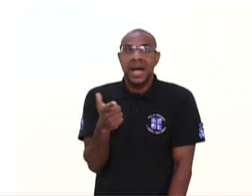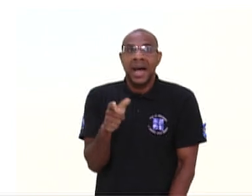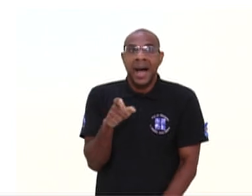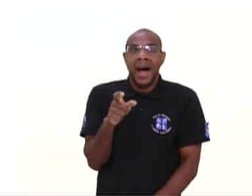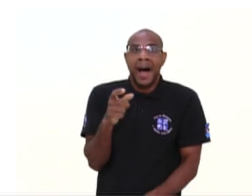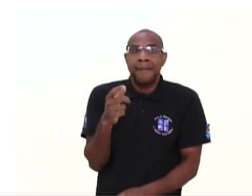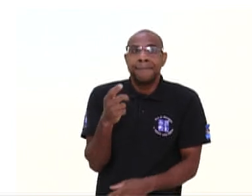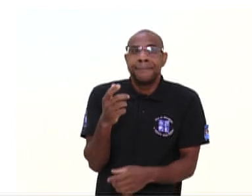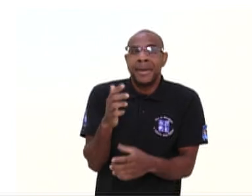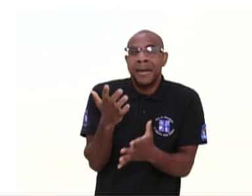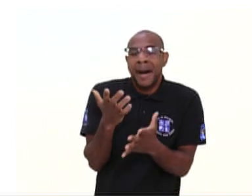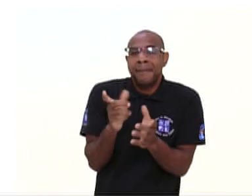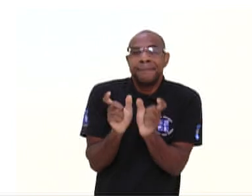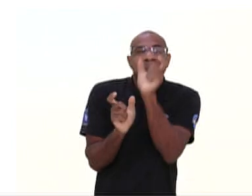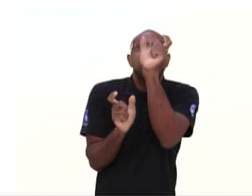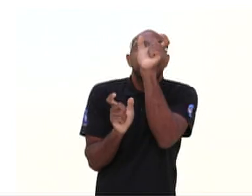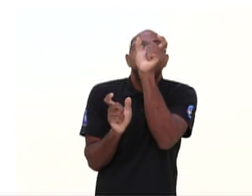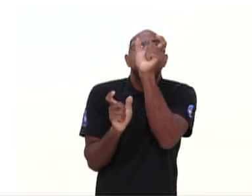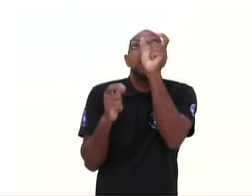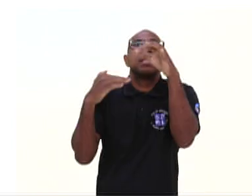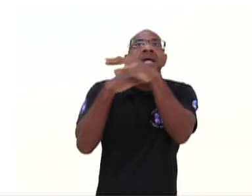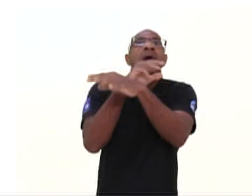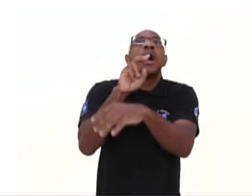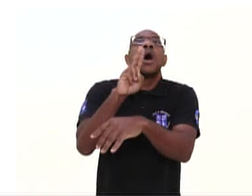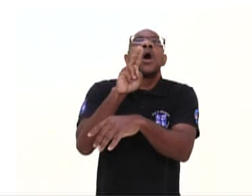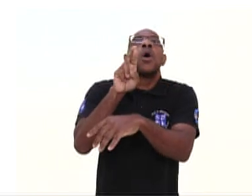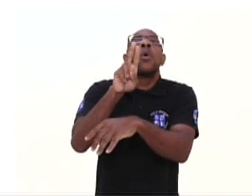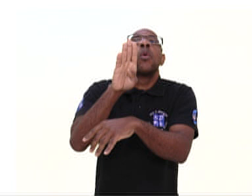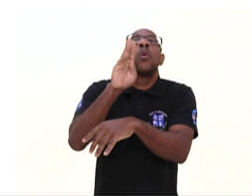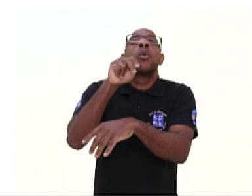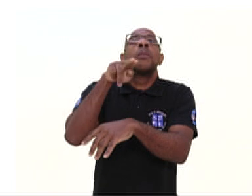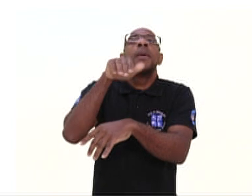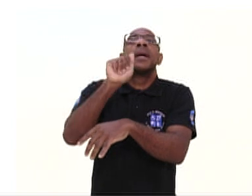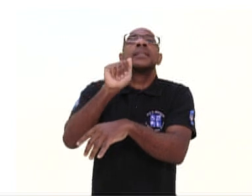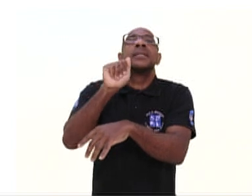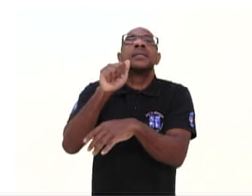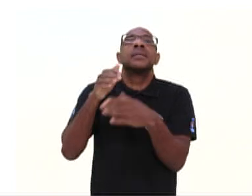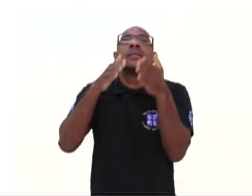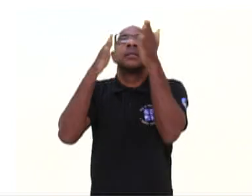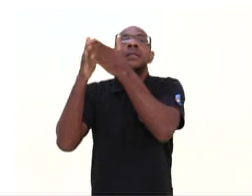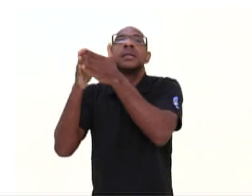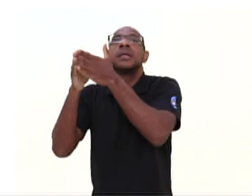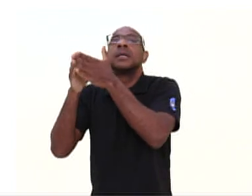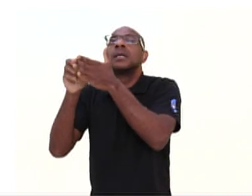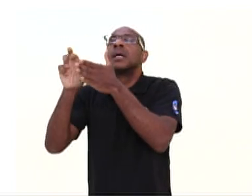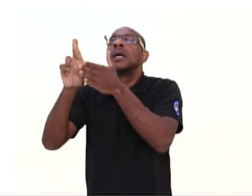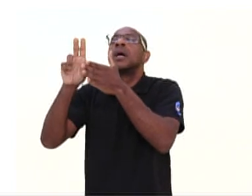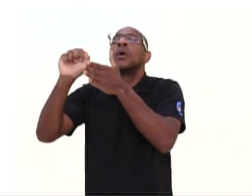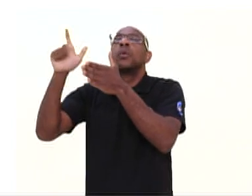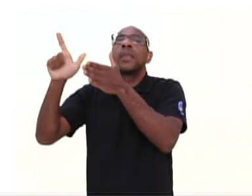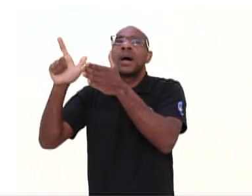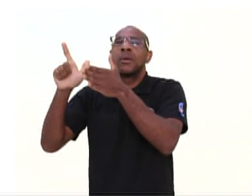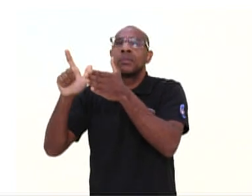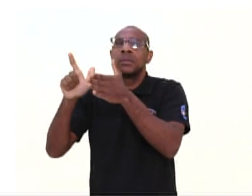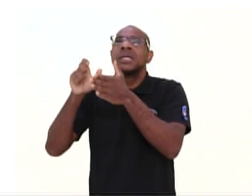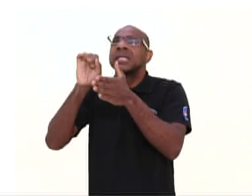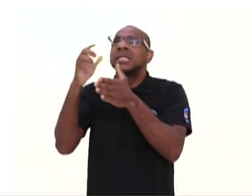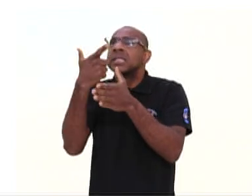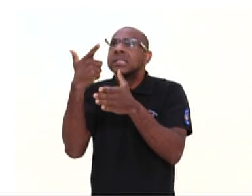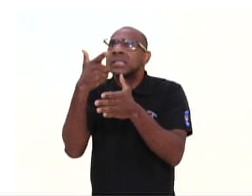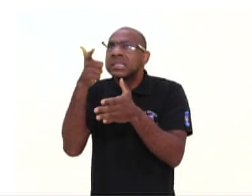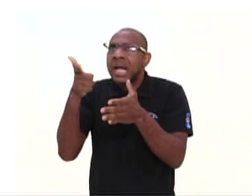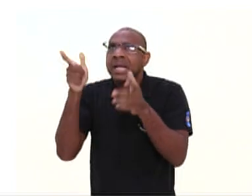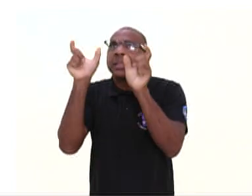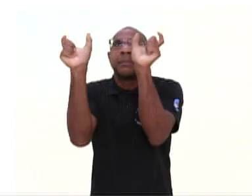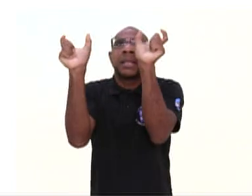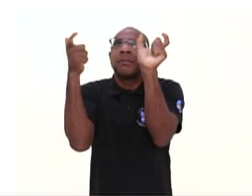seria possível diferenciar os dois tipos de domicílio? Como? Pensem aí rapidinho, essa é fácil,